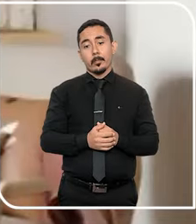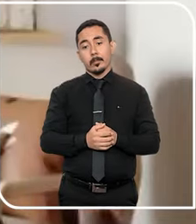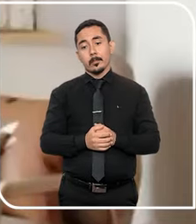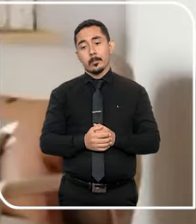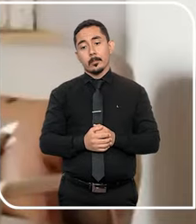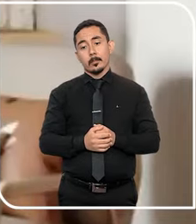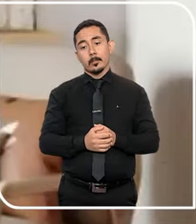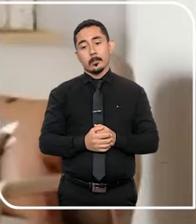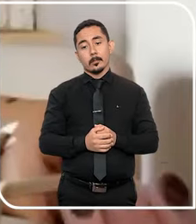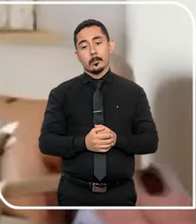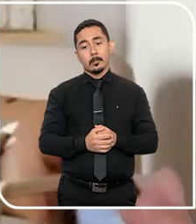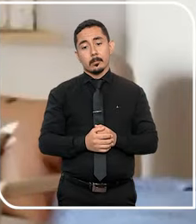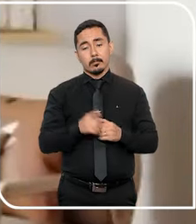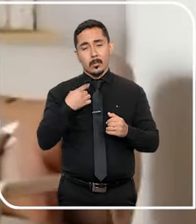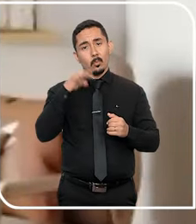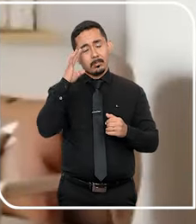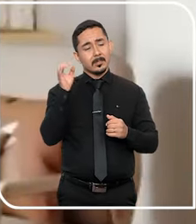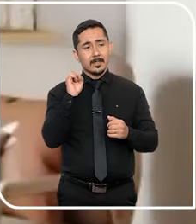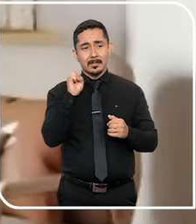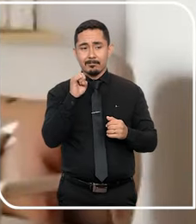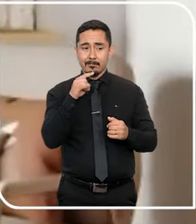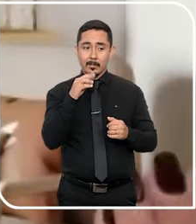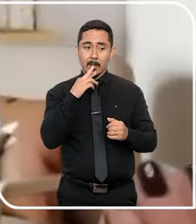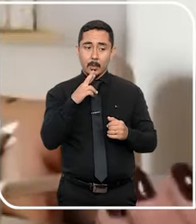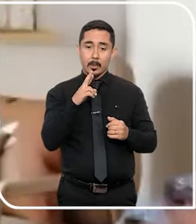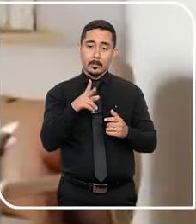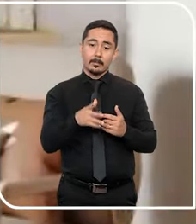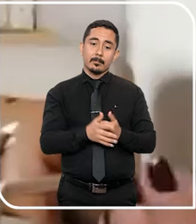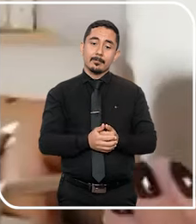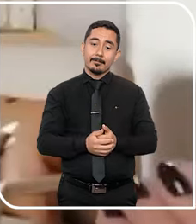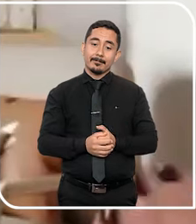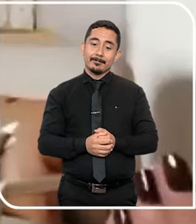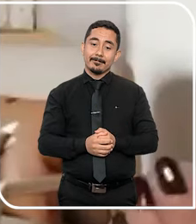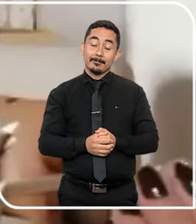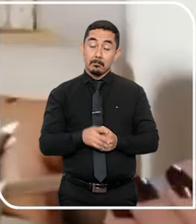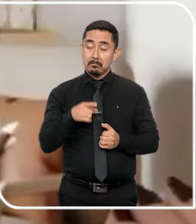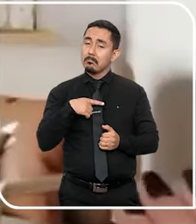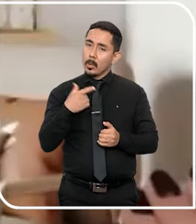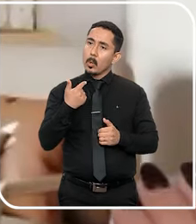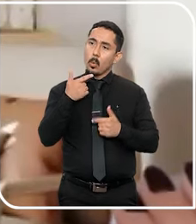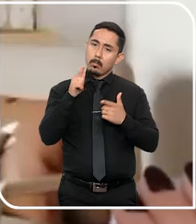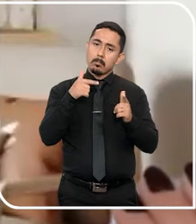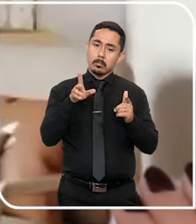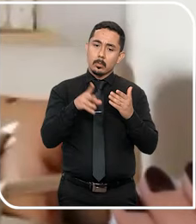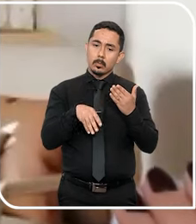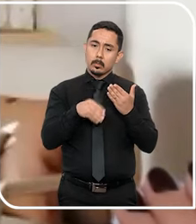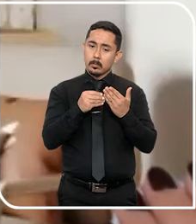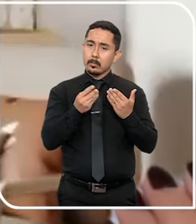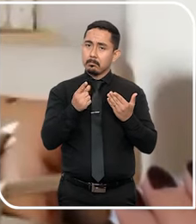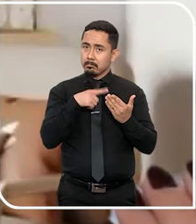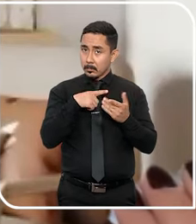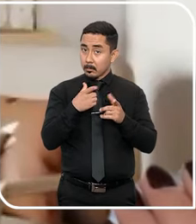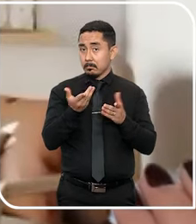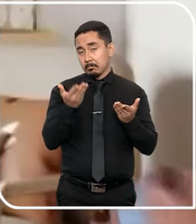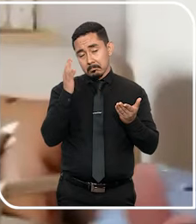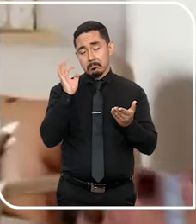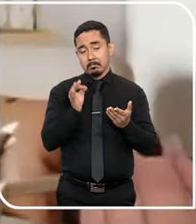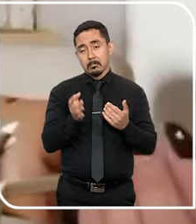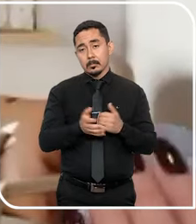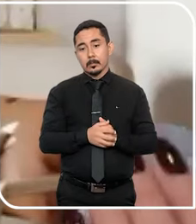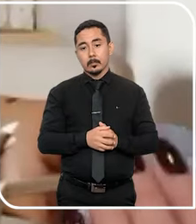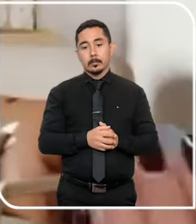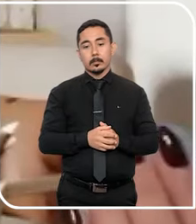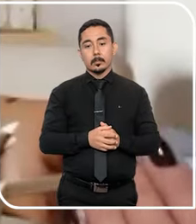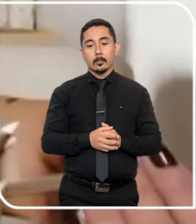debaterem não sei penso isso não sei se respondi a pergunta você tem mais alguma coisa na para acrescentar